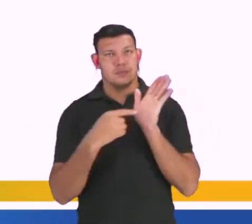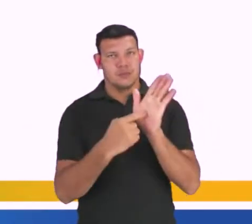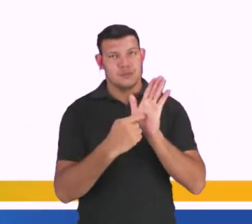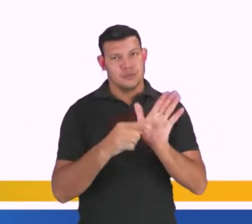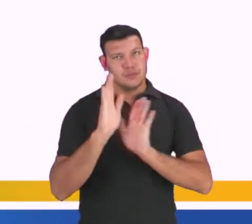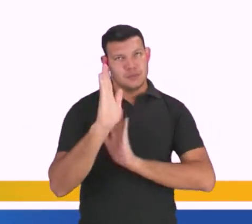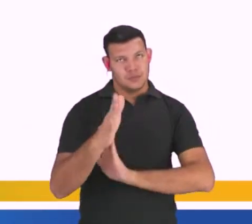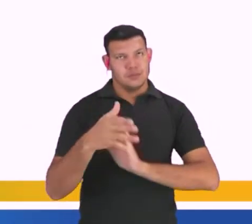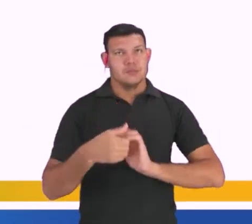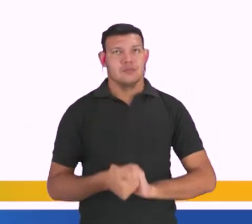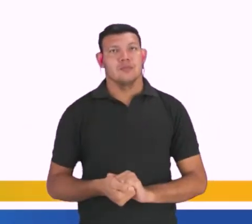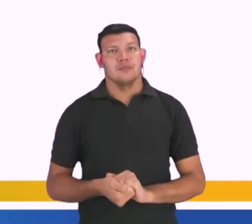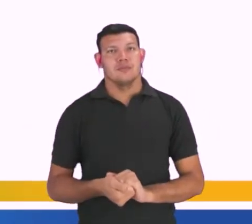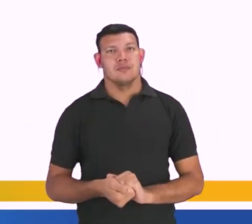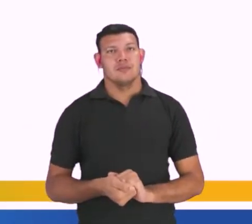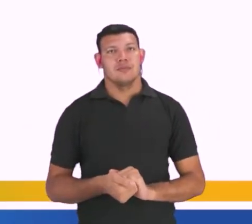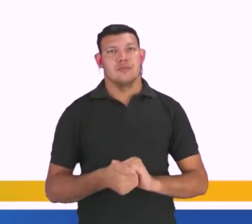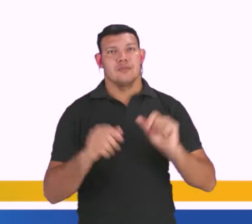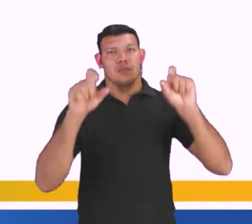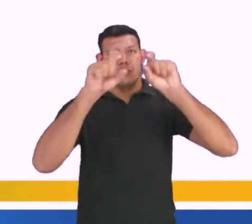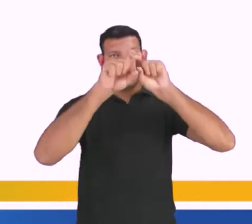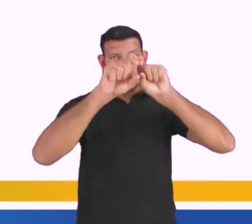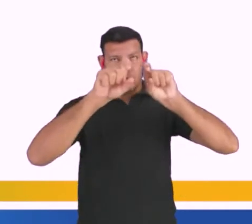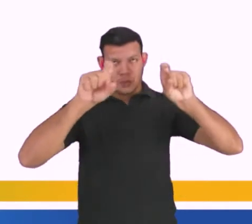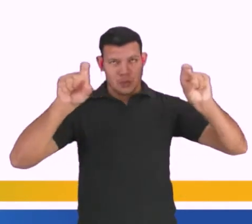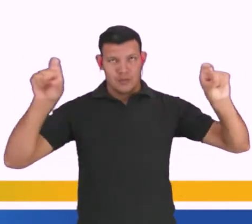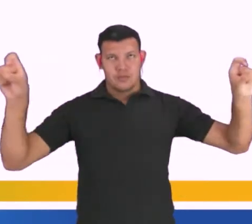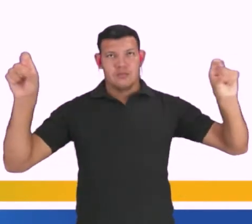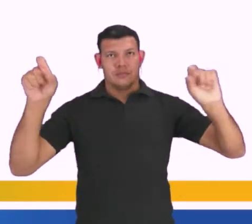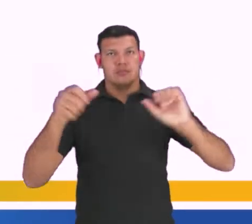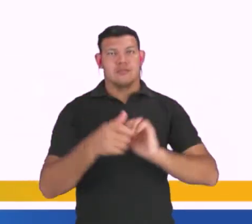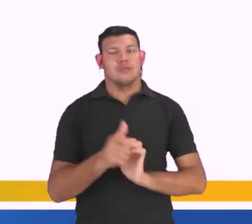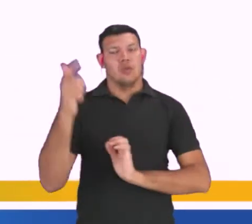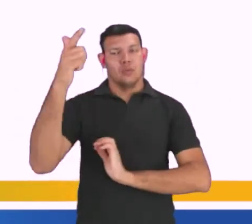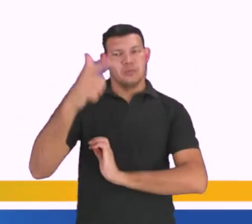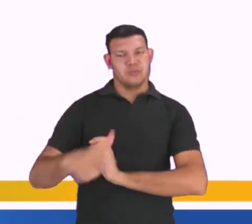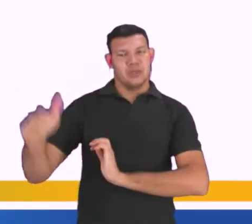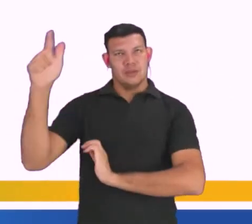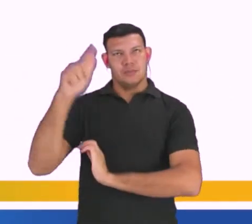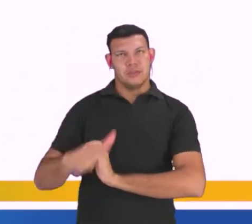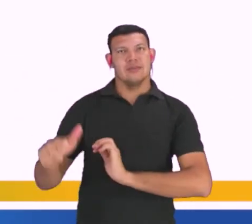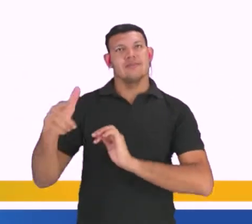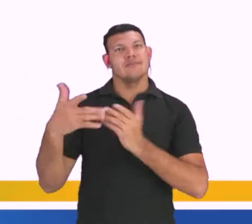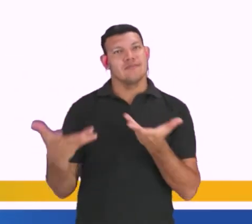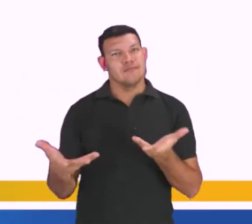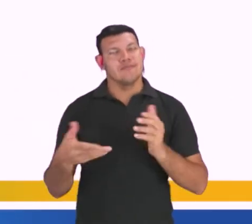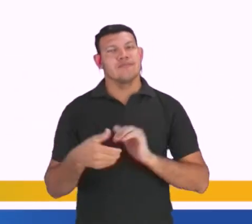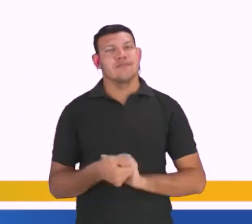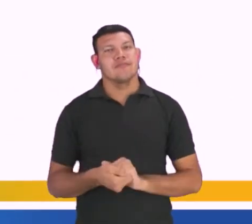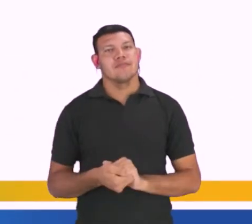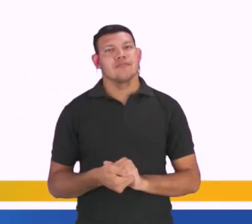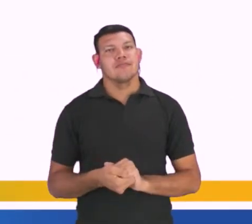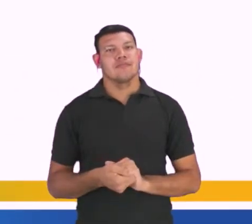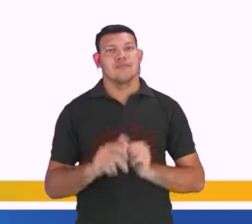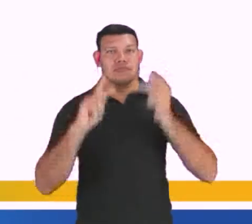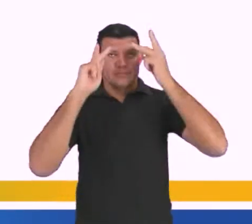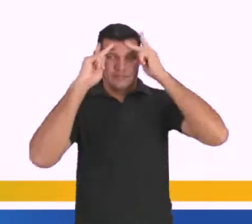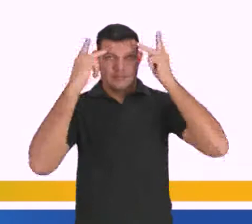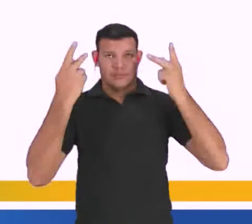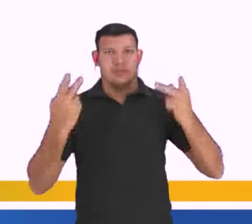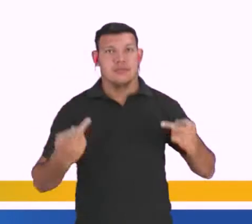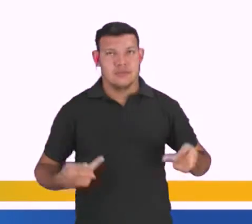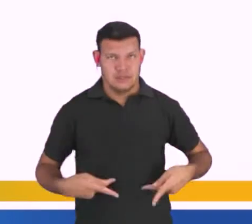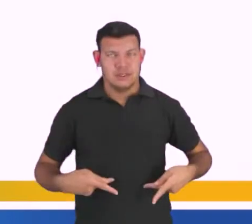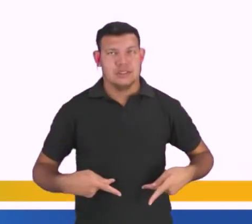lá. Bem, essa cadeia é um polímero, né? Ela vai se repetir por várias vezes. Muitas vezes o ser humano vai ter